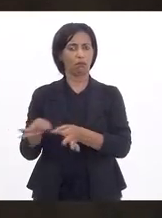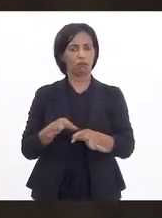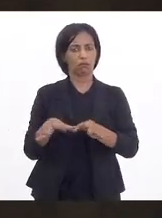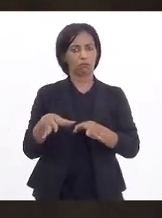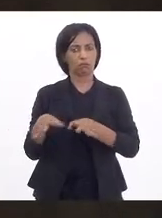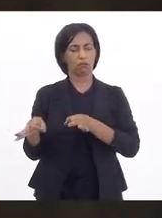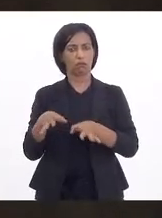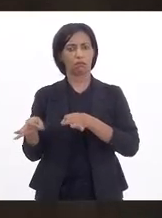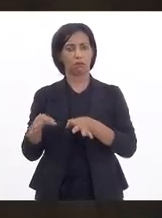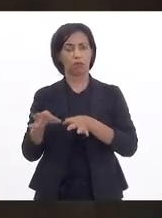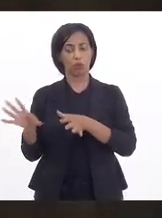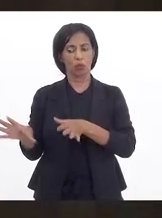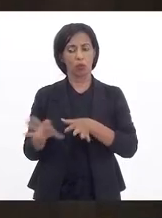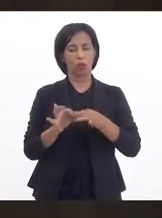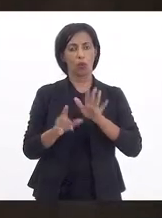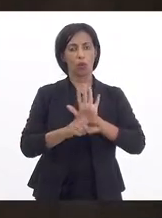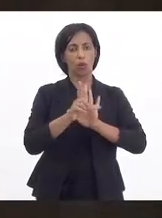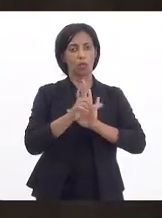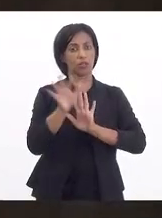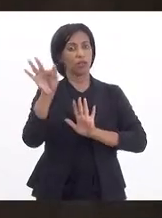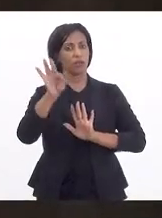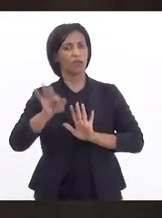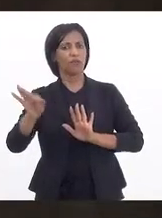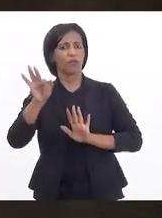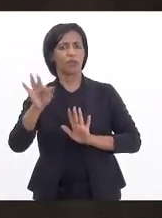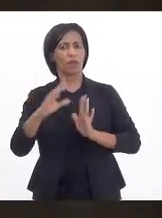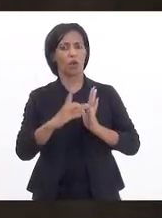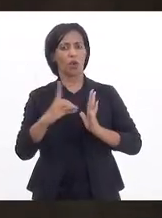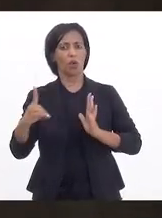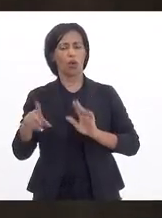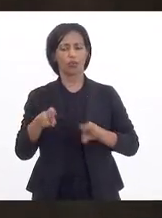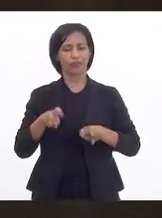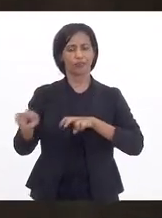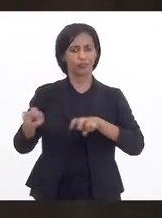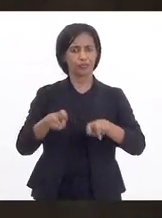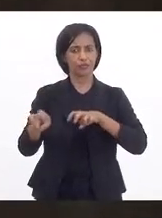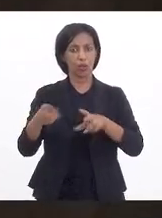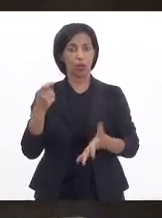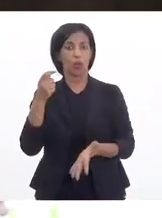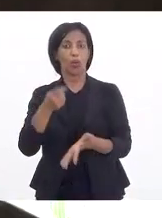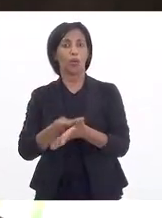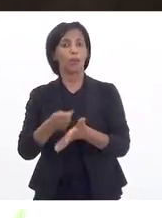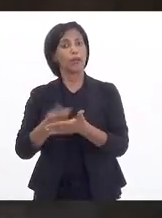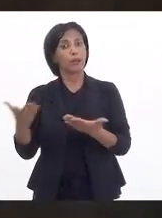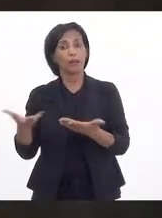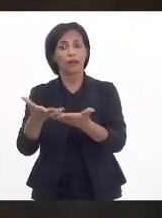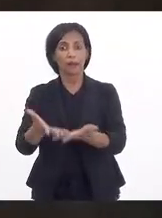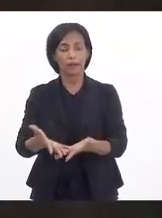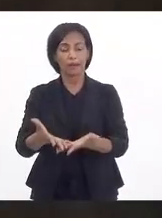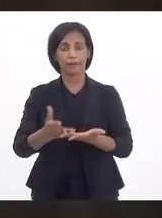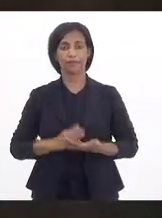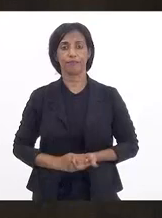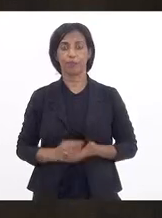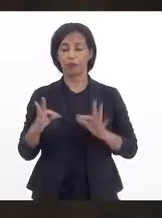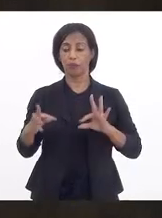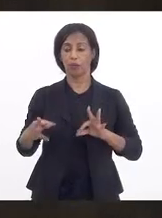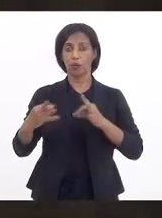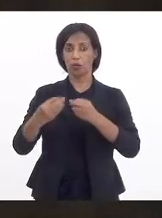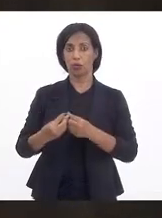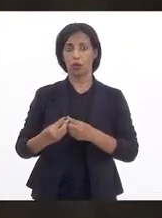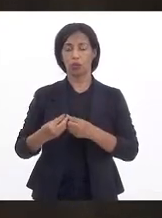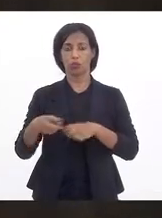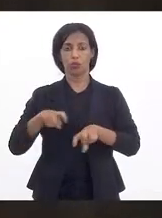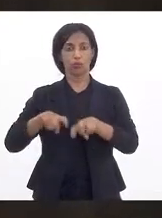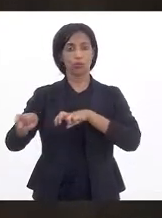só eles coaduna com a questão da Legislação Federal do Código de Trânsito e obriga a ver a mente que todas